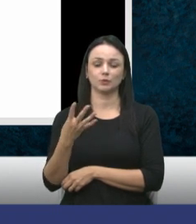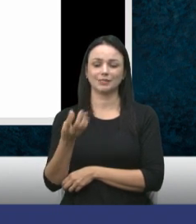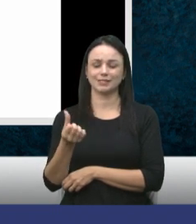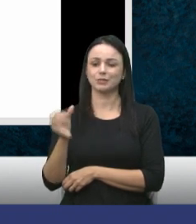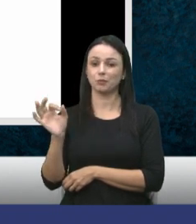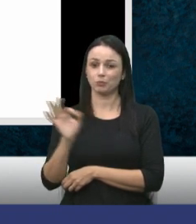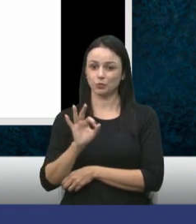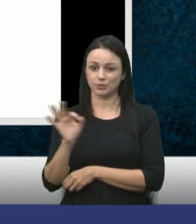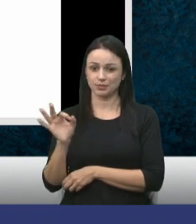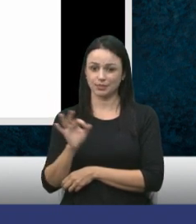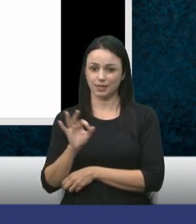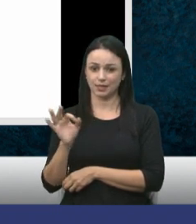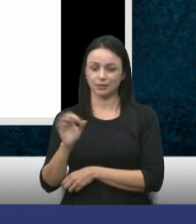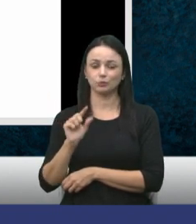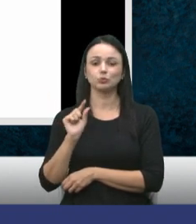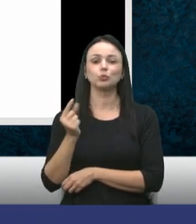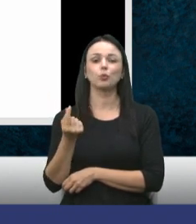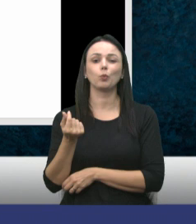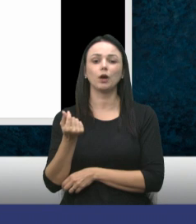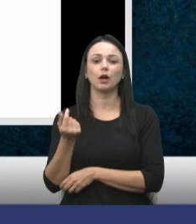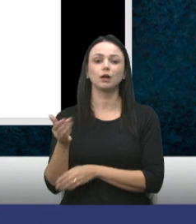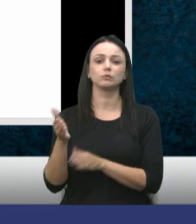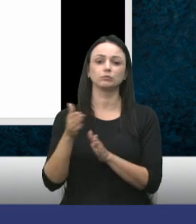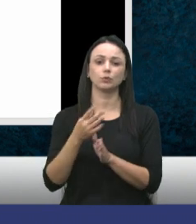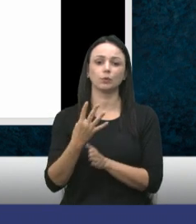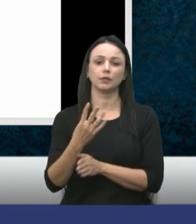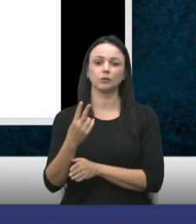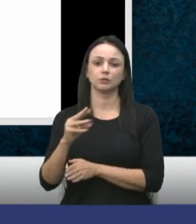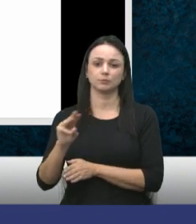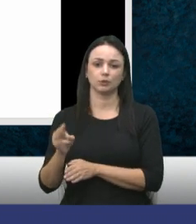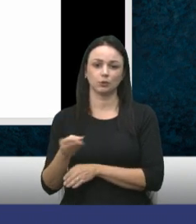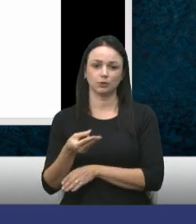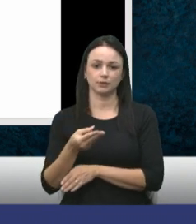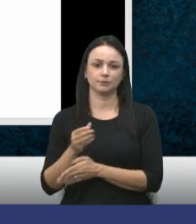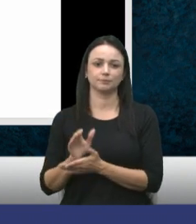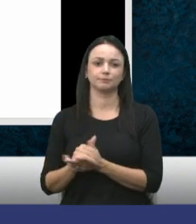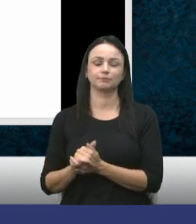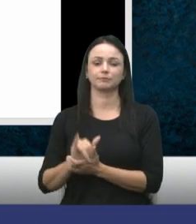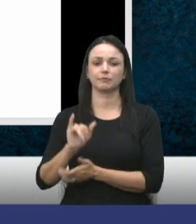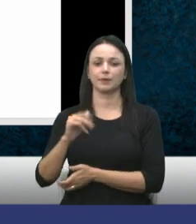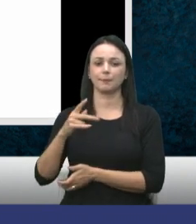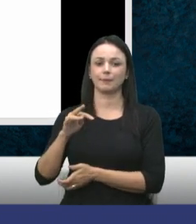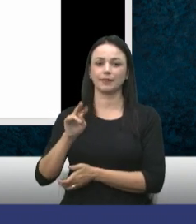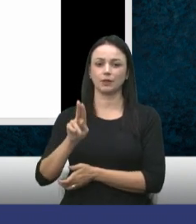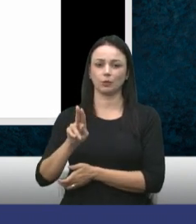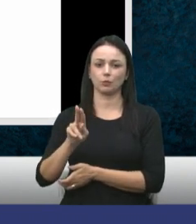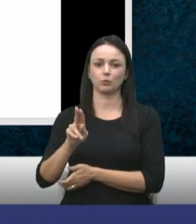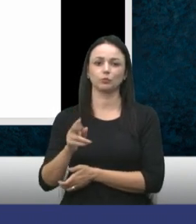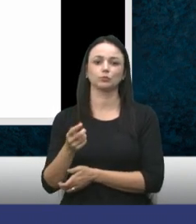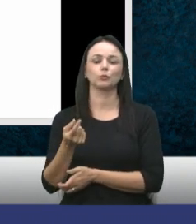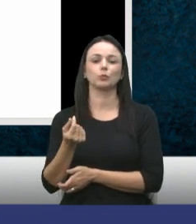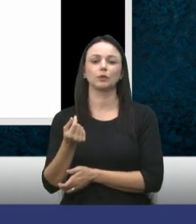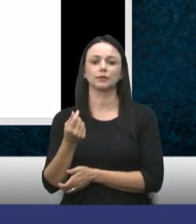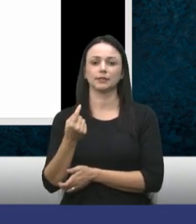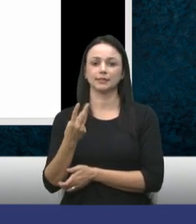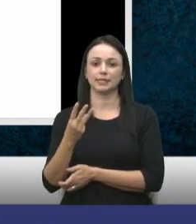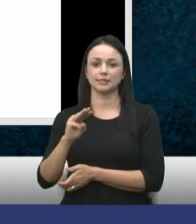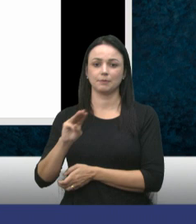33,46% da receita prevista de 42 milhões. IPTU, receita de